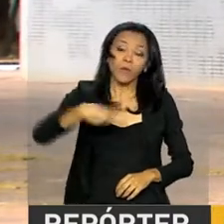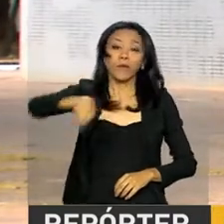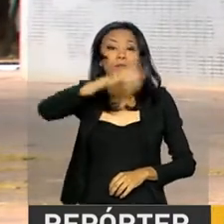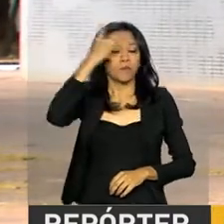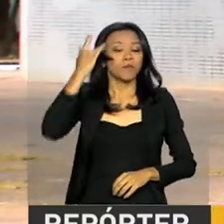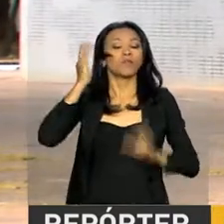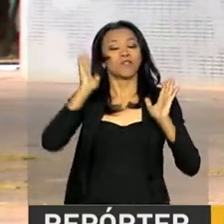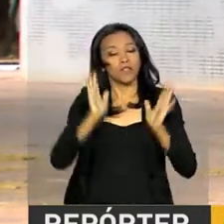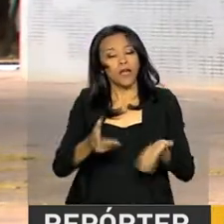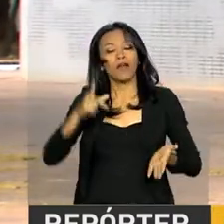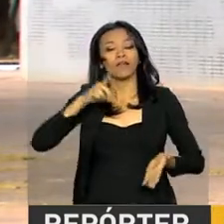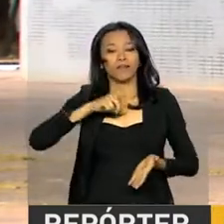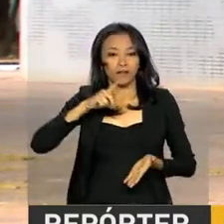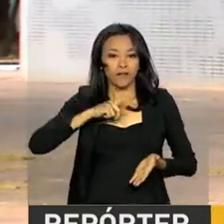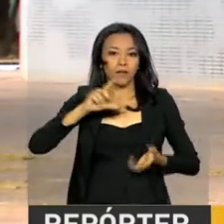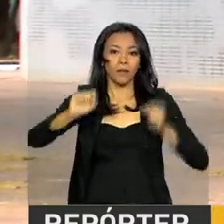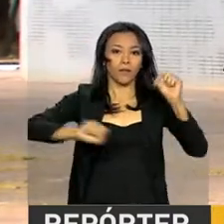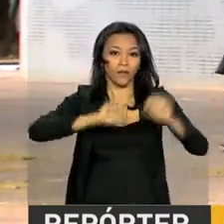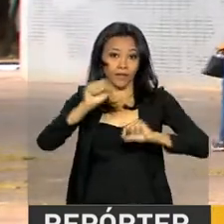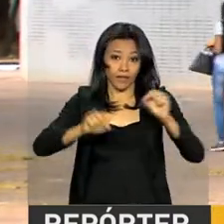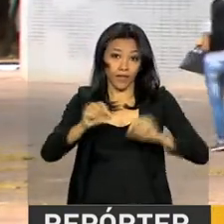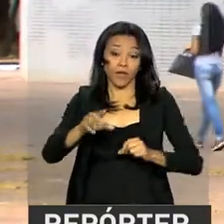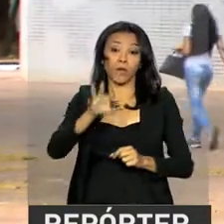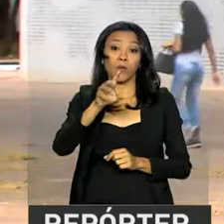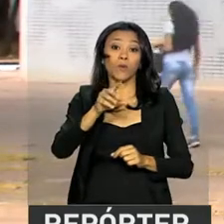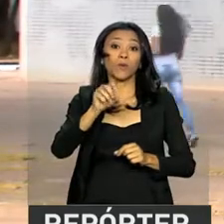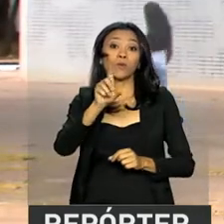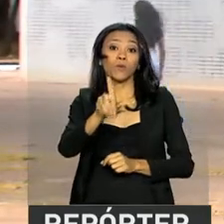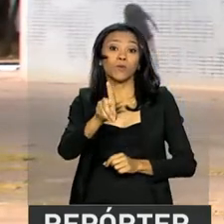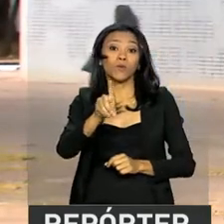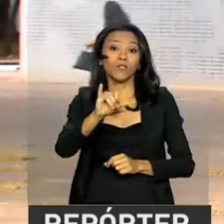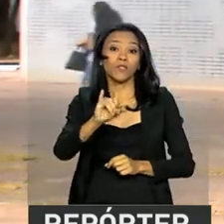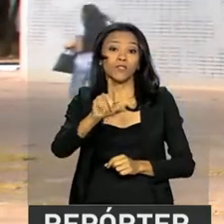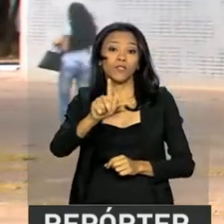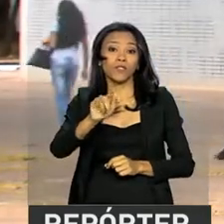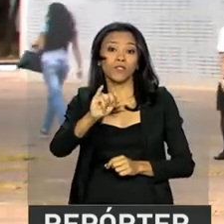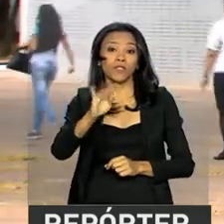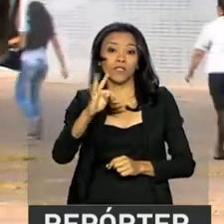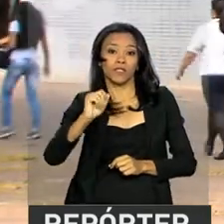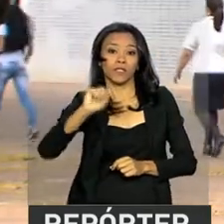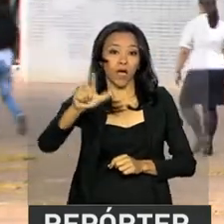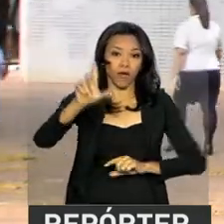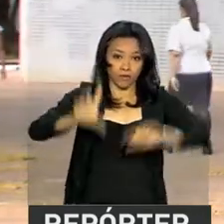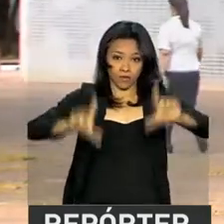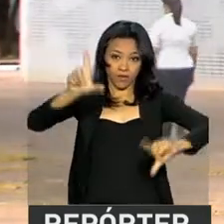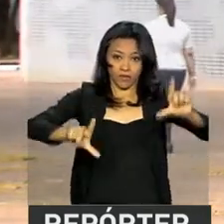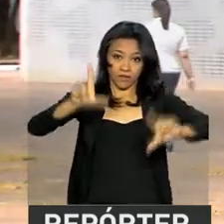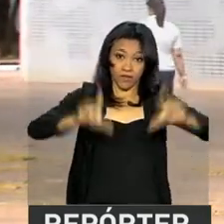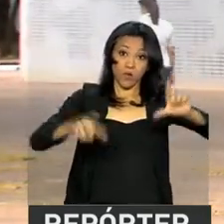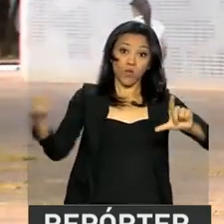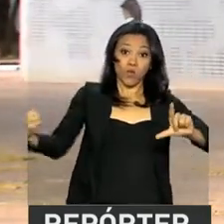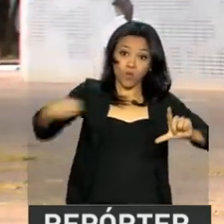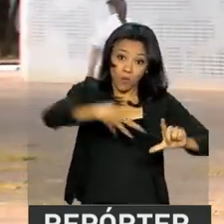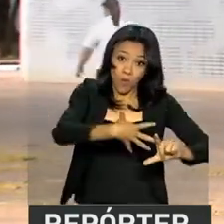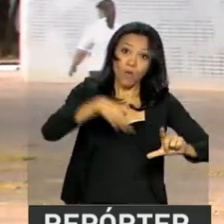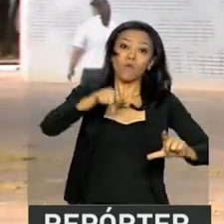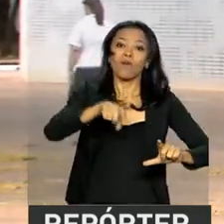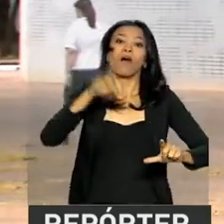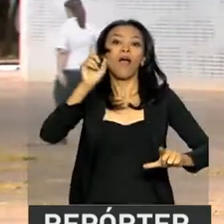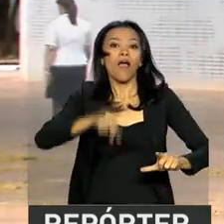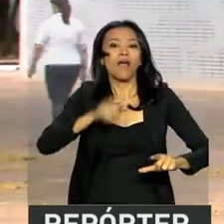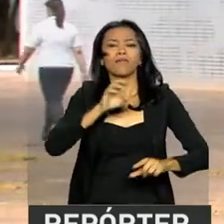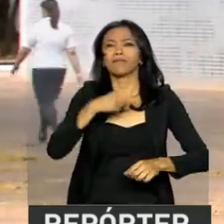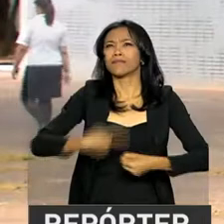recebem exclusivamente o sinal digital nas televisões e até o final do ano que vem o novo sistema deve atender todas as